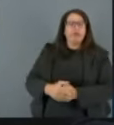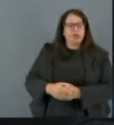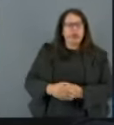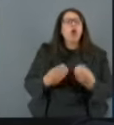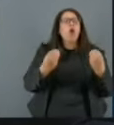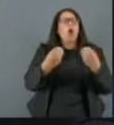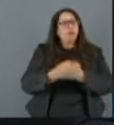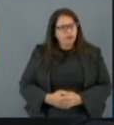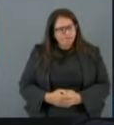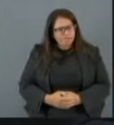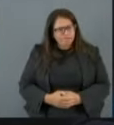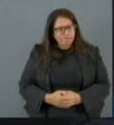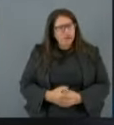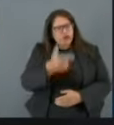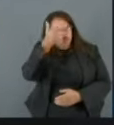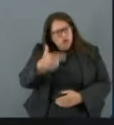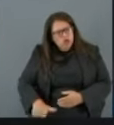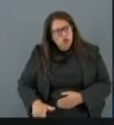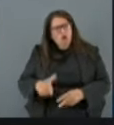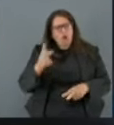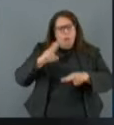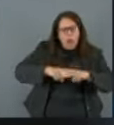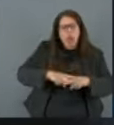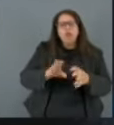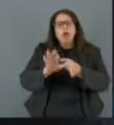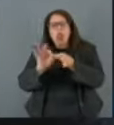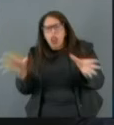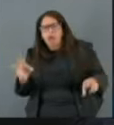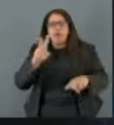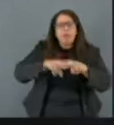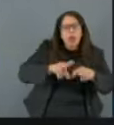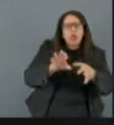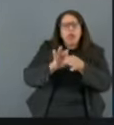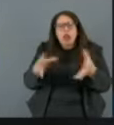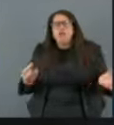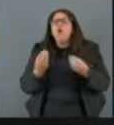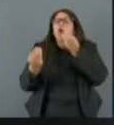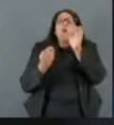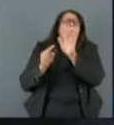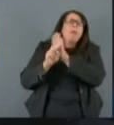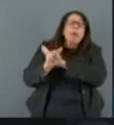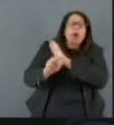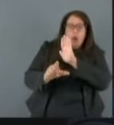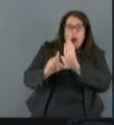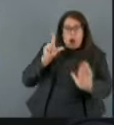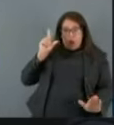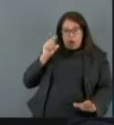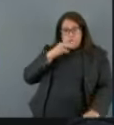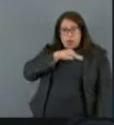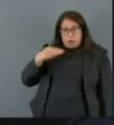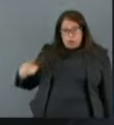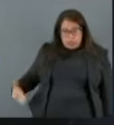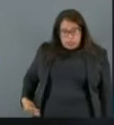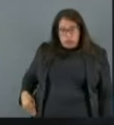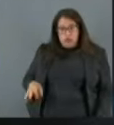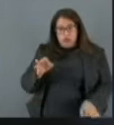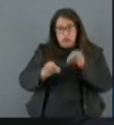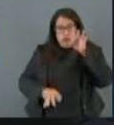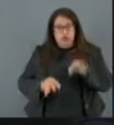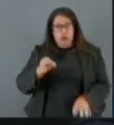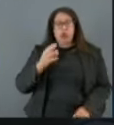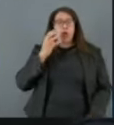está sendo solto novamente, foi preso e foi sendo solto novamente. O seu antecessor no Ministério da Justiça, hoje